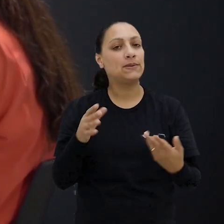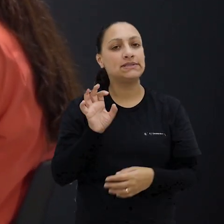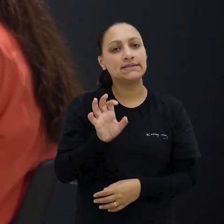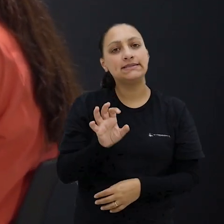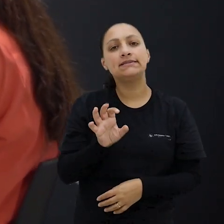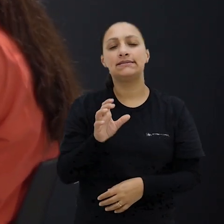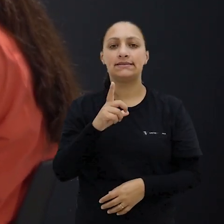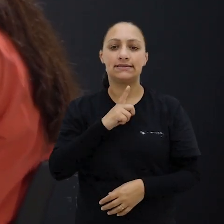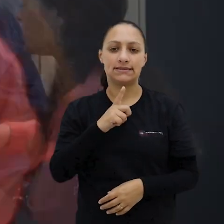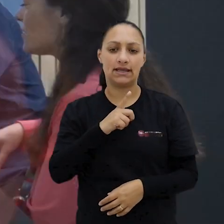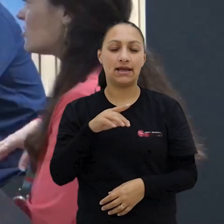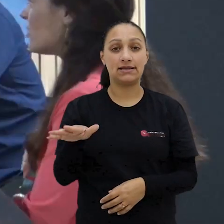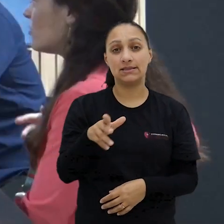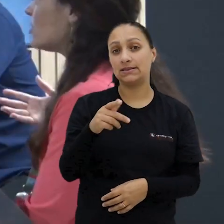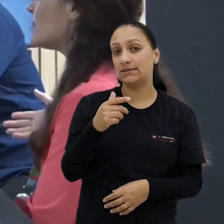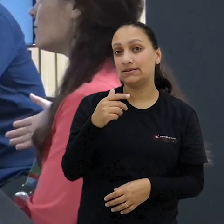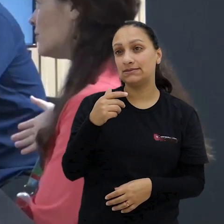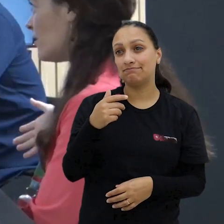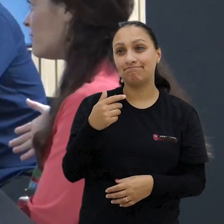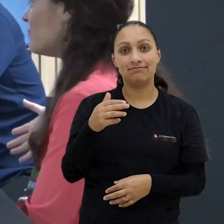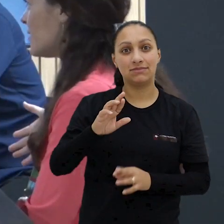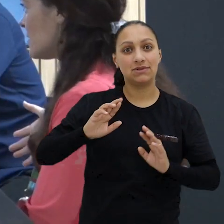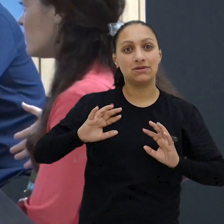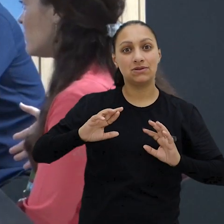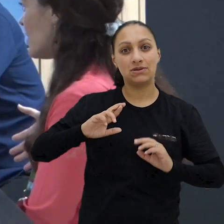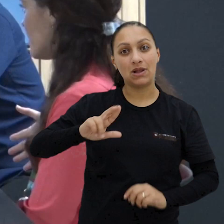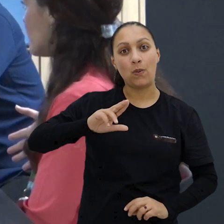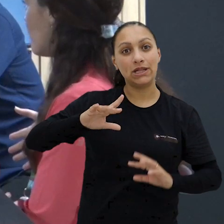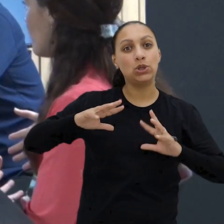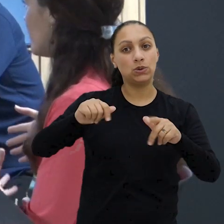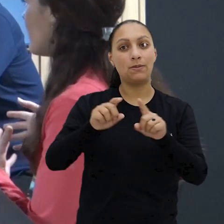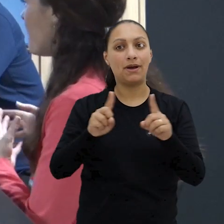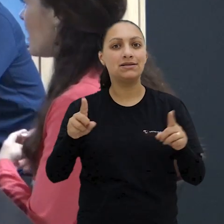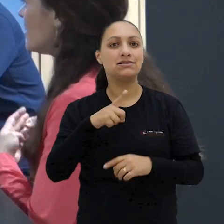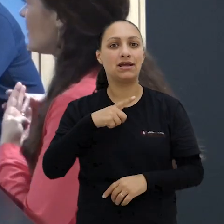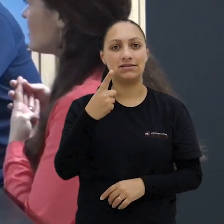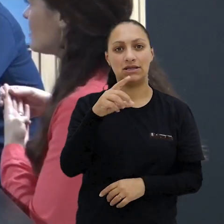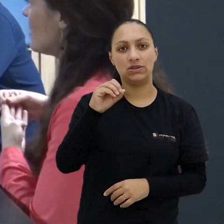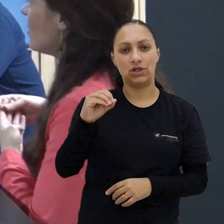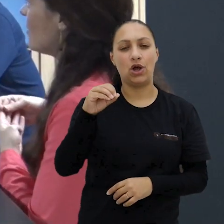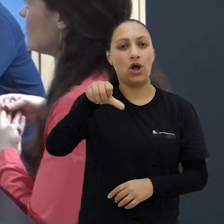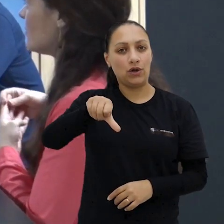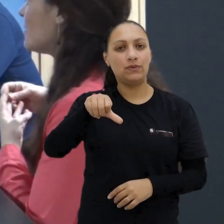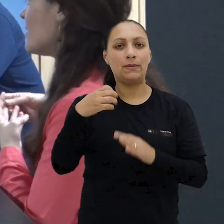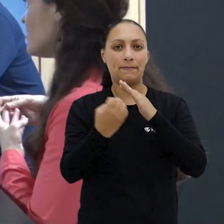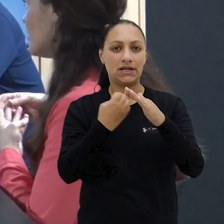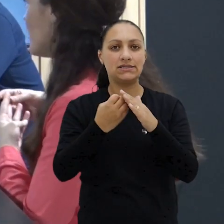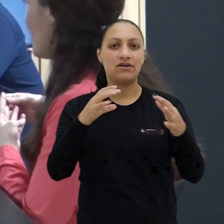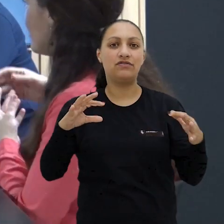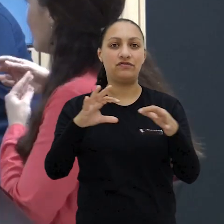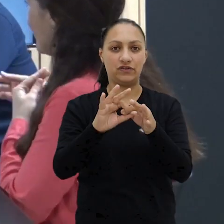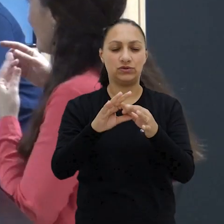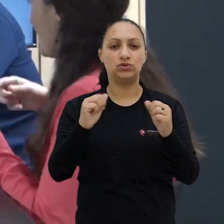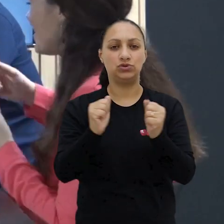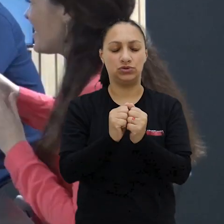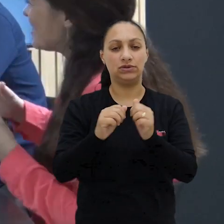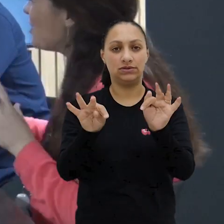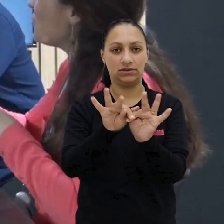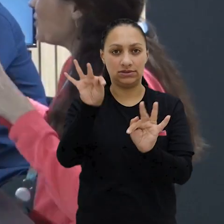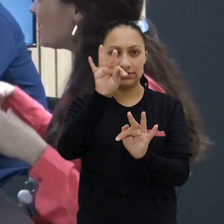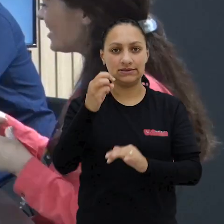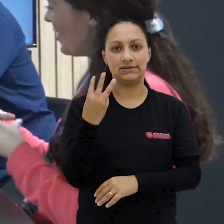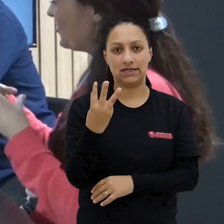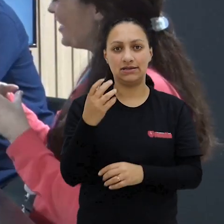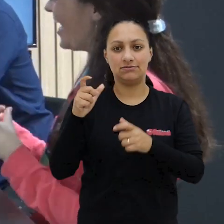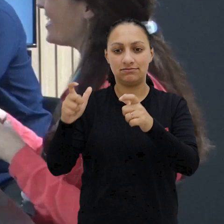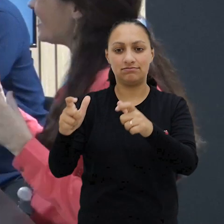a gente tem, às vezes não são todas, a gente tem hoje 109 empresas vinculadas ao Fevale Tech Park nas 3 unidades e, né,